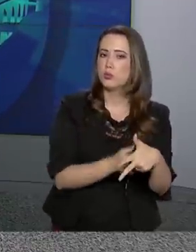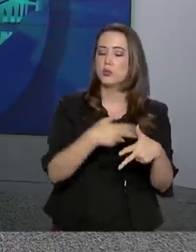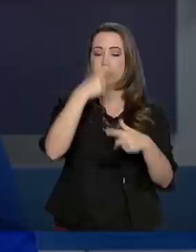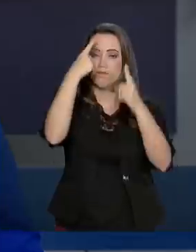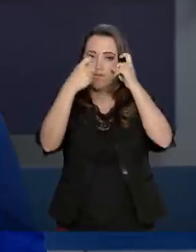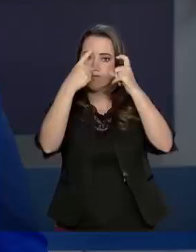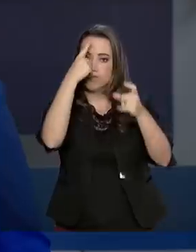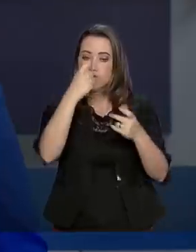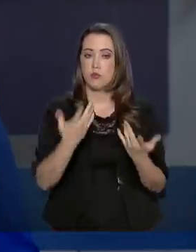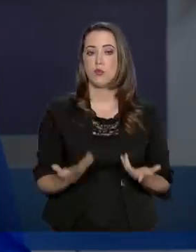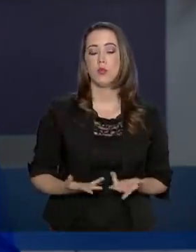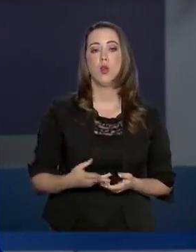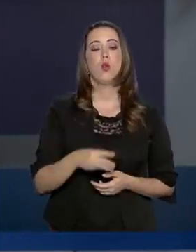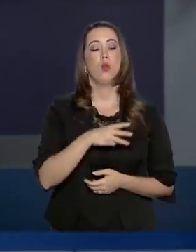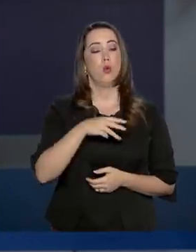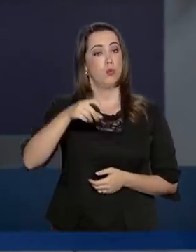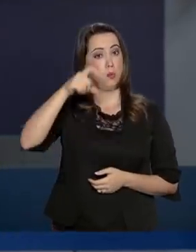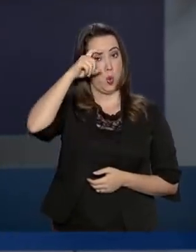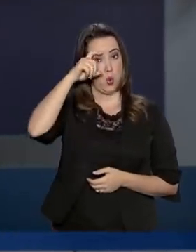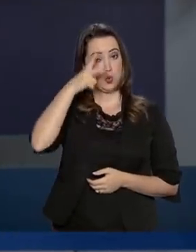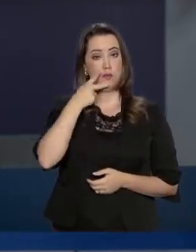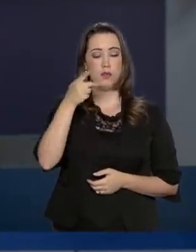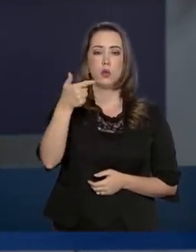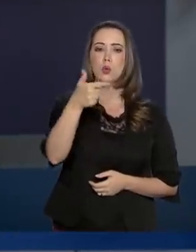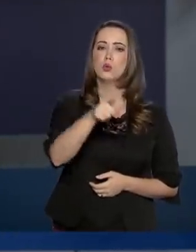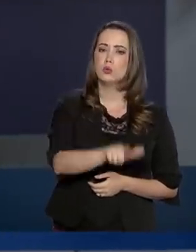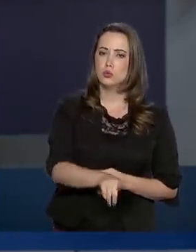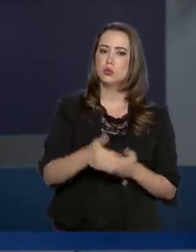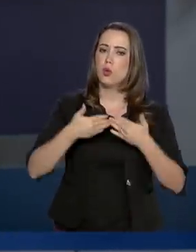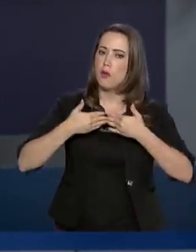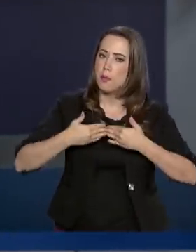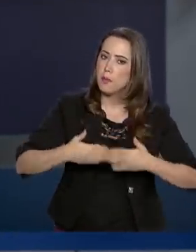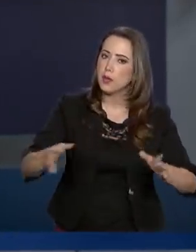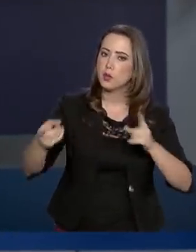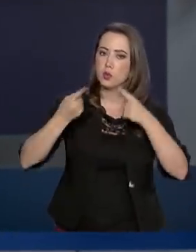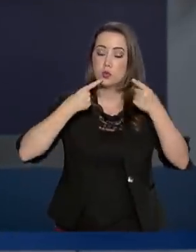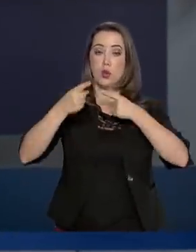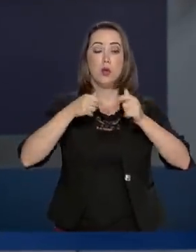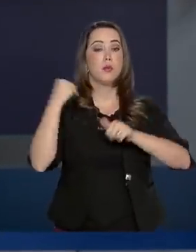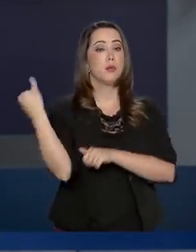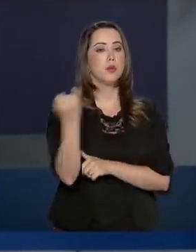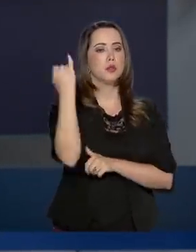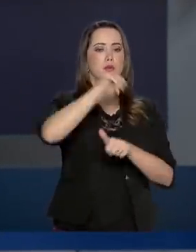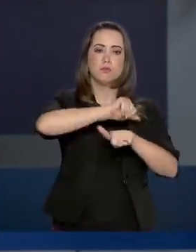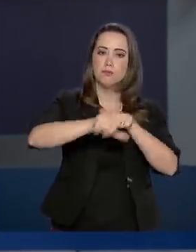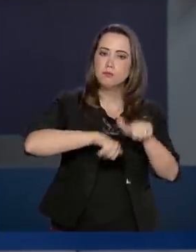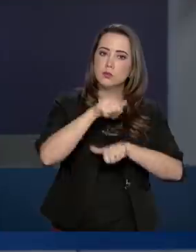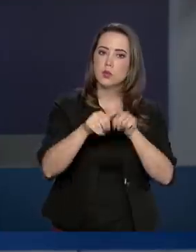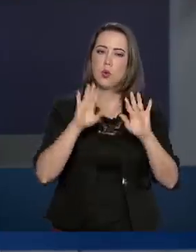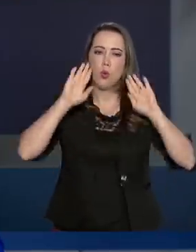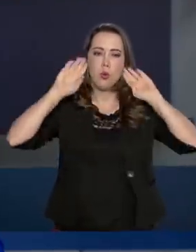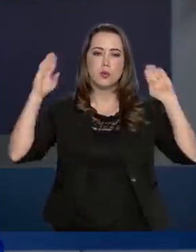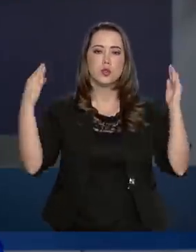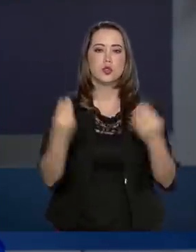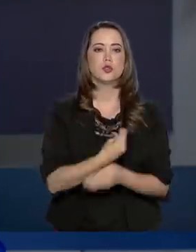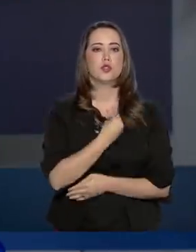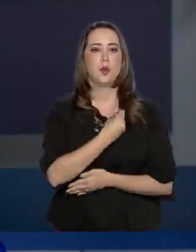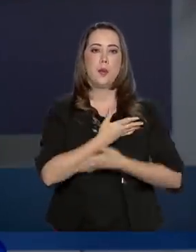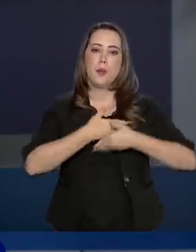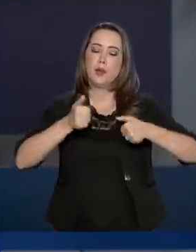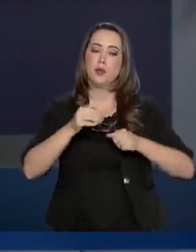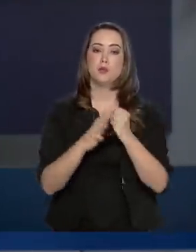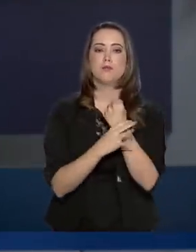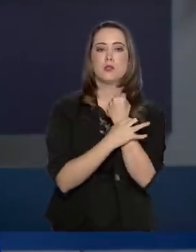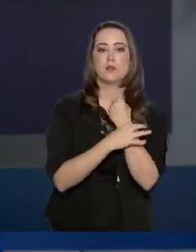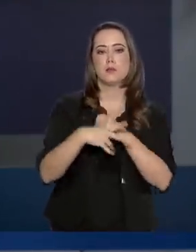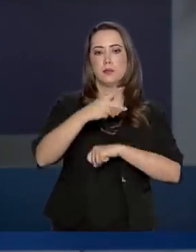organizado. Moro reafirmou que o governo está aberto ao diálogo para mudanças consideradas fundamentais, com foco no bem-estar da população